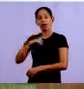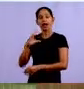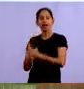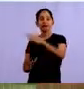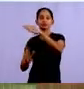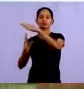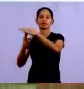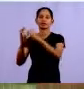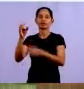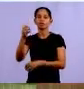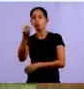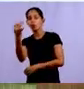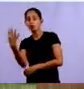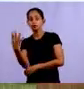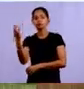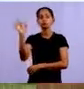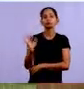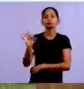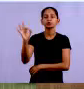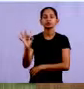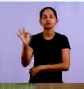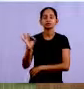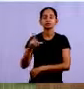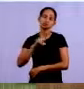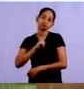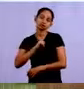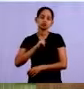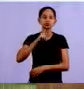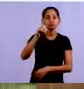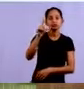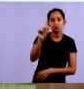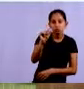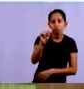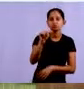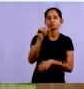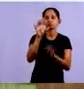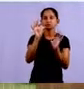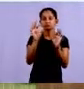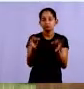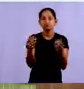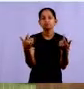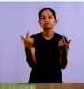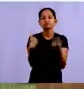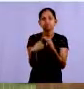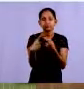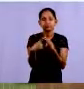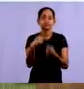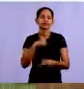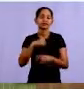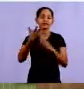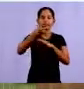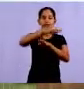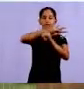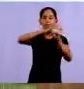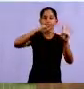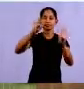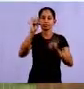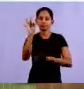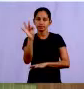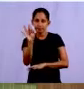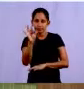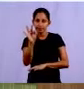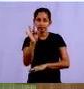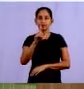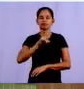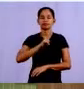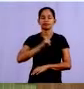de lucro. Ou seja, é normal, vamos pensar em imposto de renda. Que se você tem uma tabelinha lá, o comércio, ele subentende